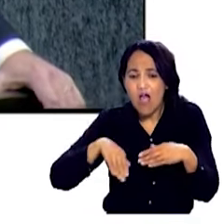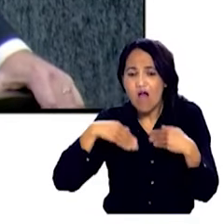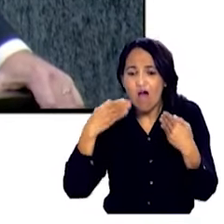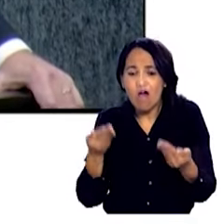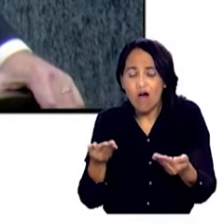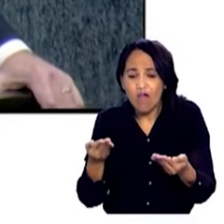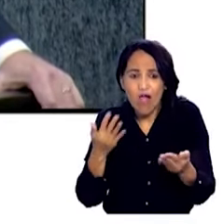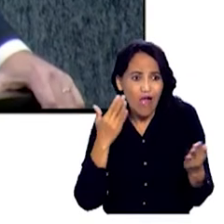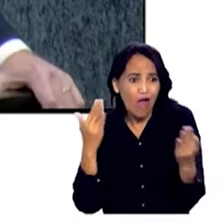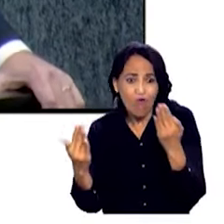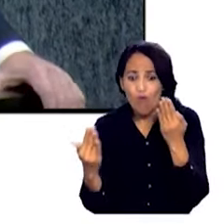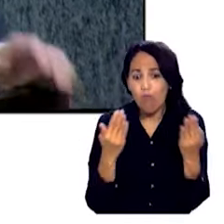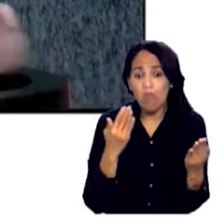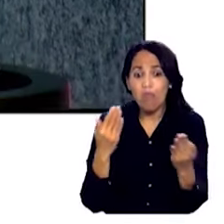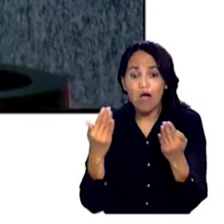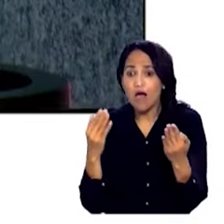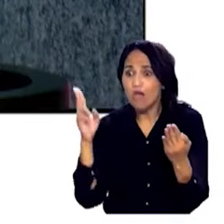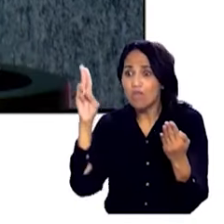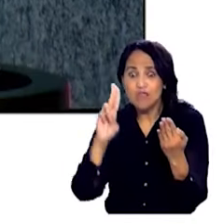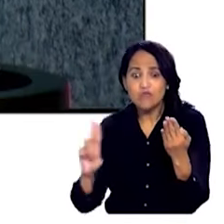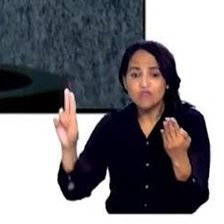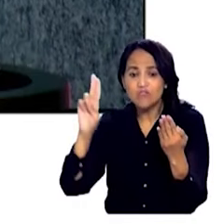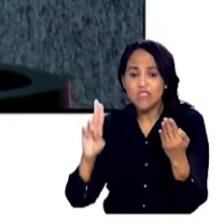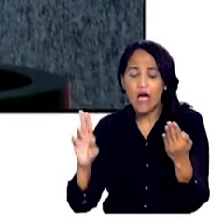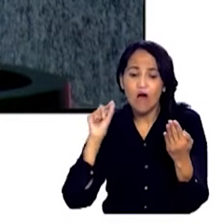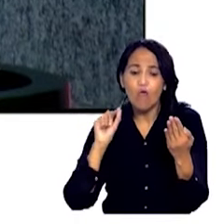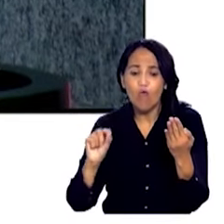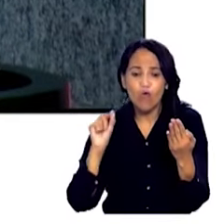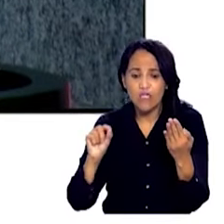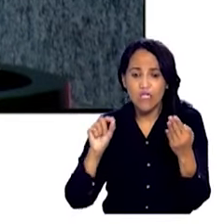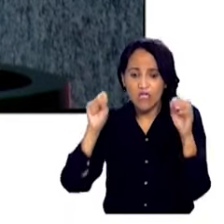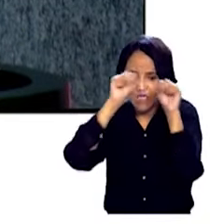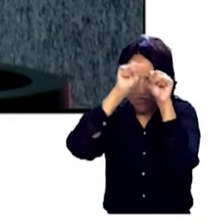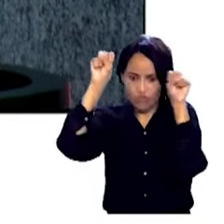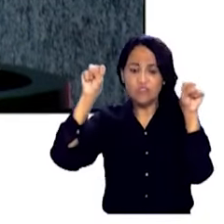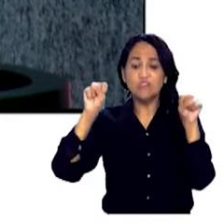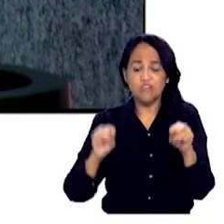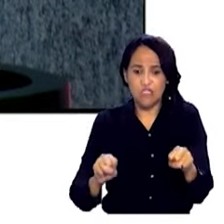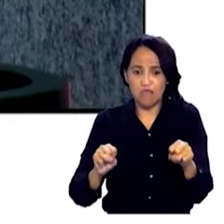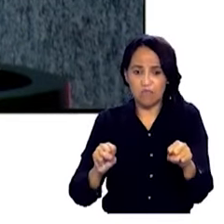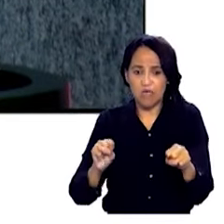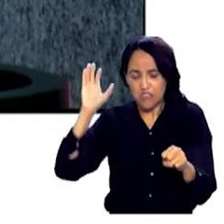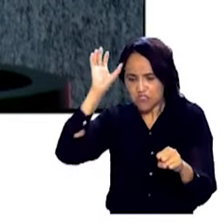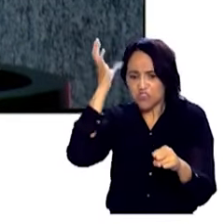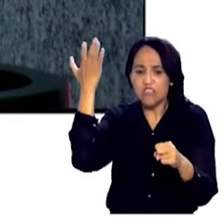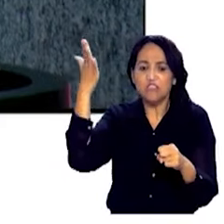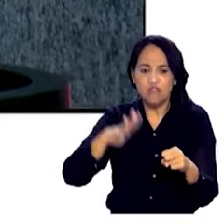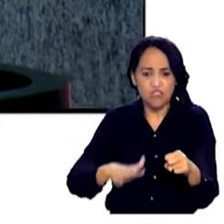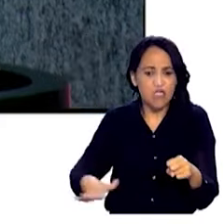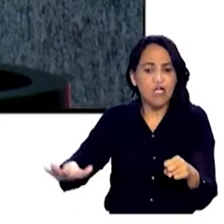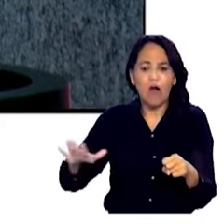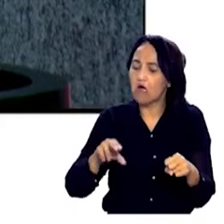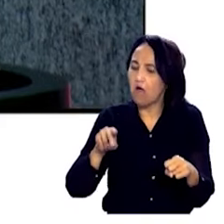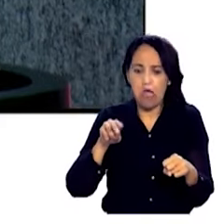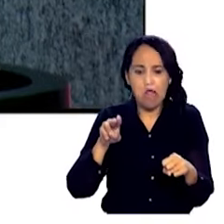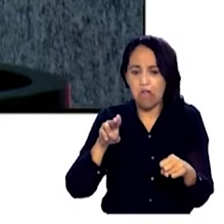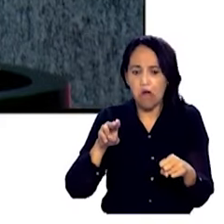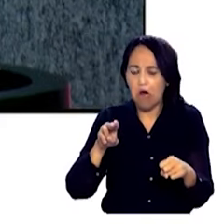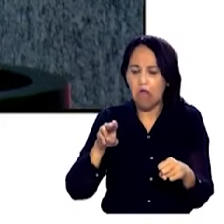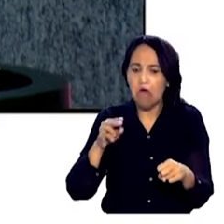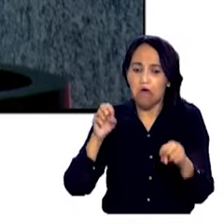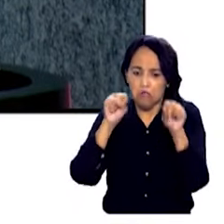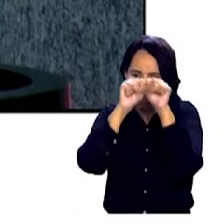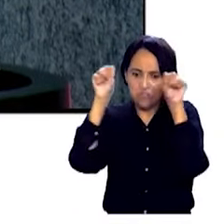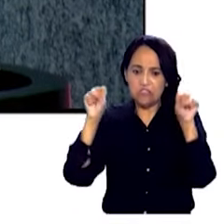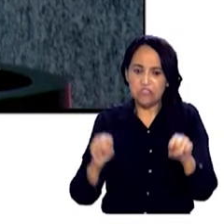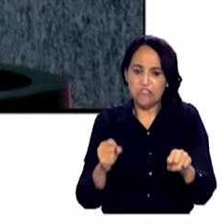comparação para ressaltar três coisas o sistema que nós temos de precedente ele não é exatamente o precedente britânico ele tem overlaps